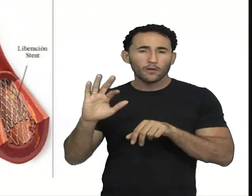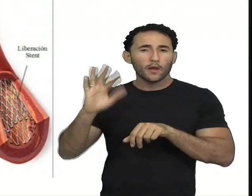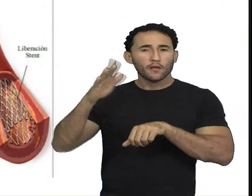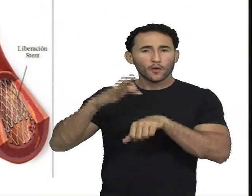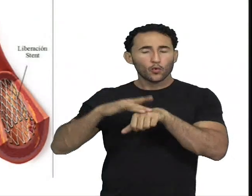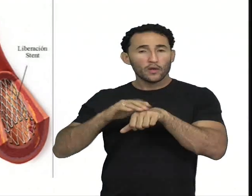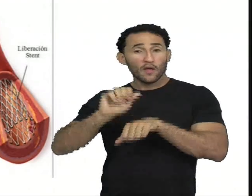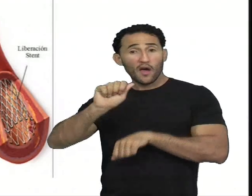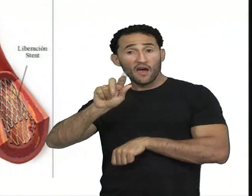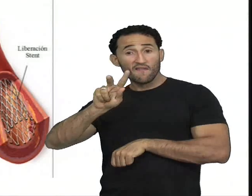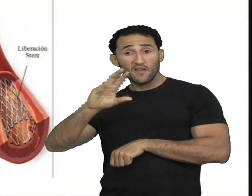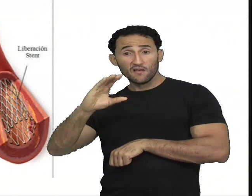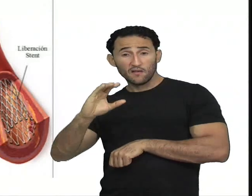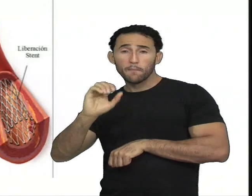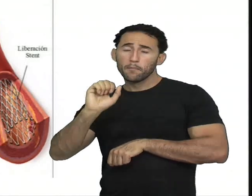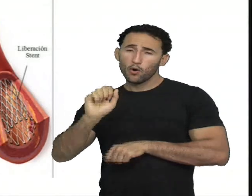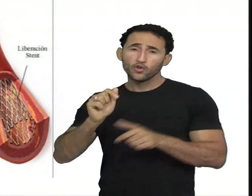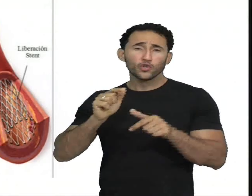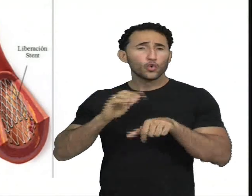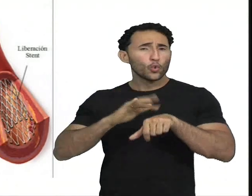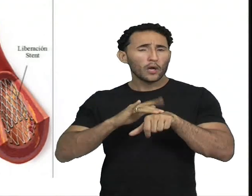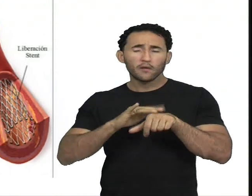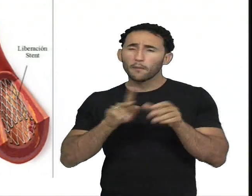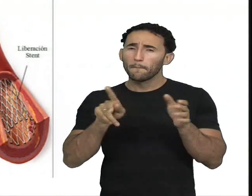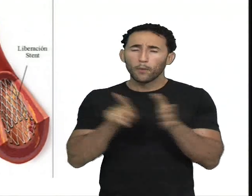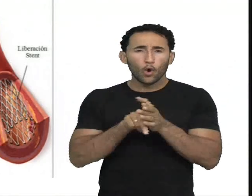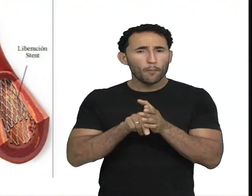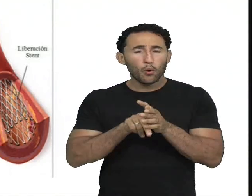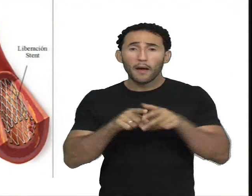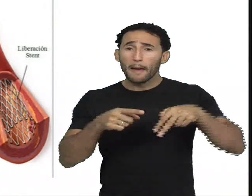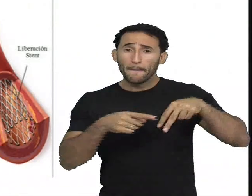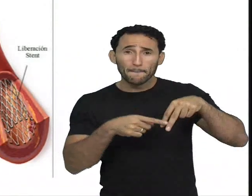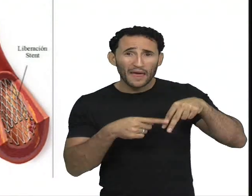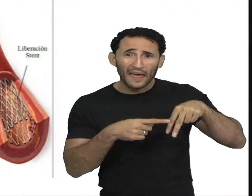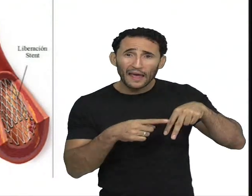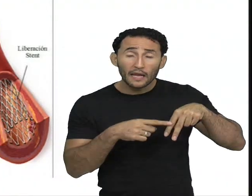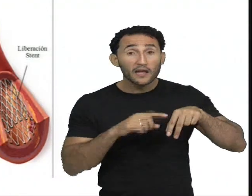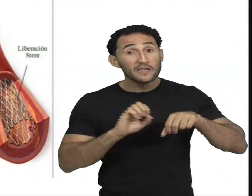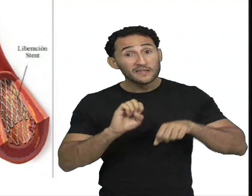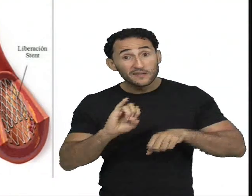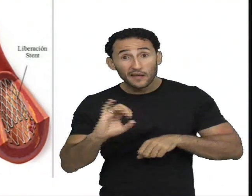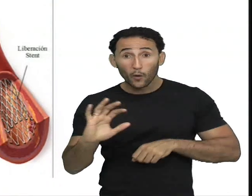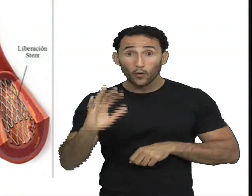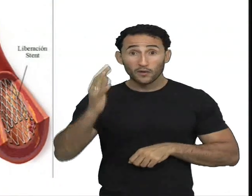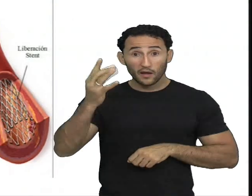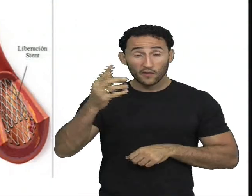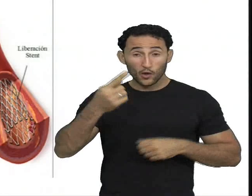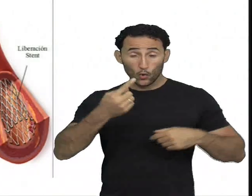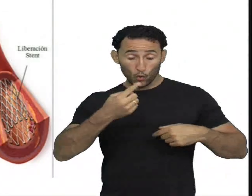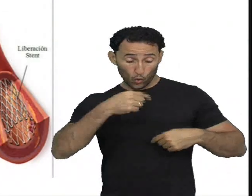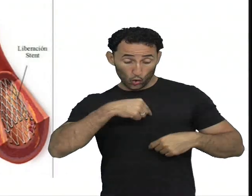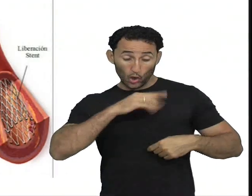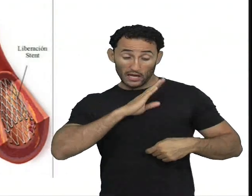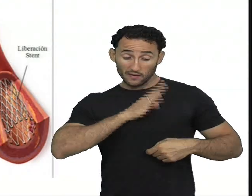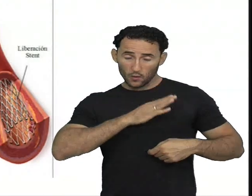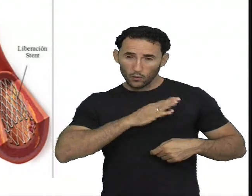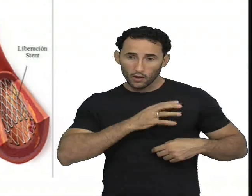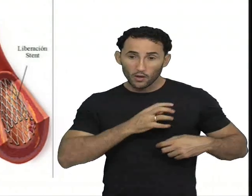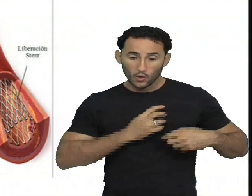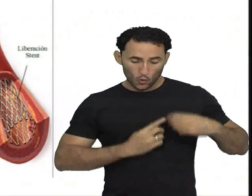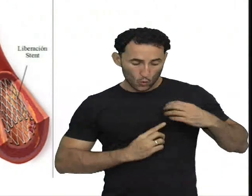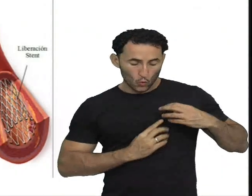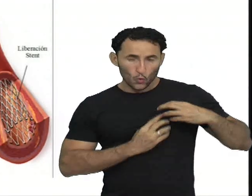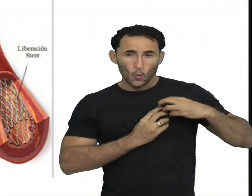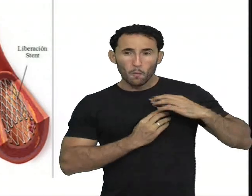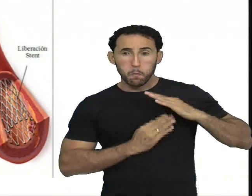na perna, é a doença do entupimento. Quando ela dá no coração, a gente chama, entope de uma vez, a gente